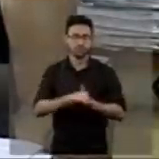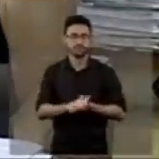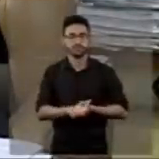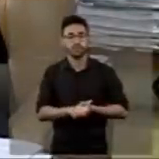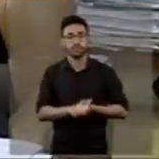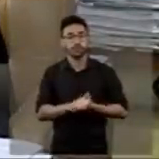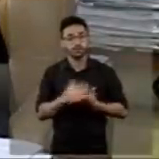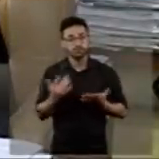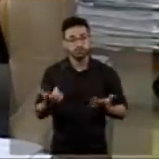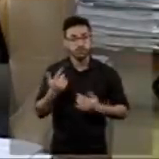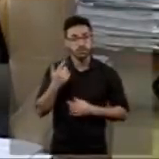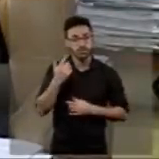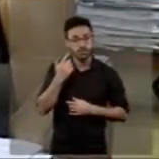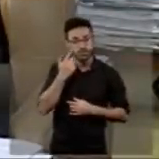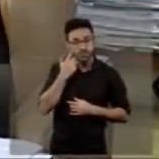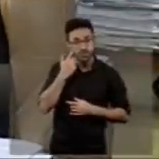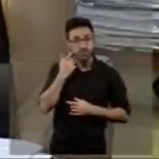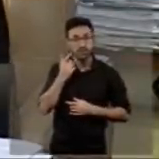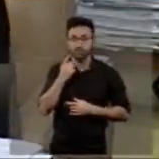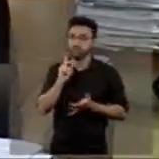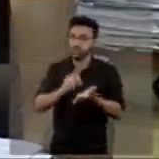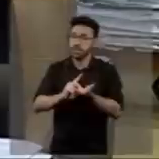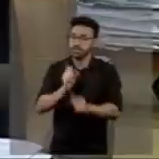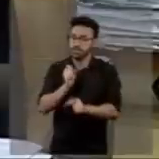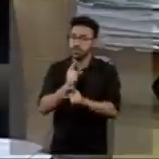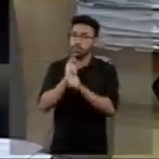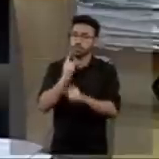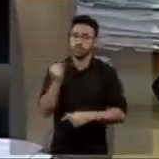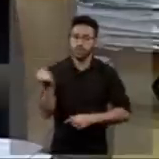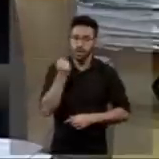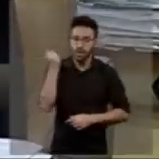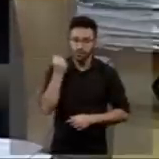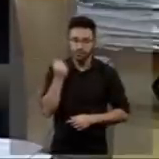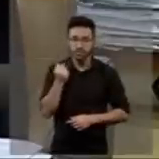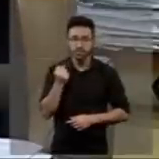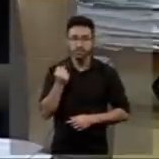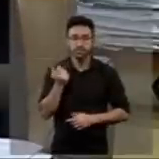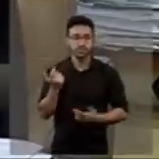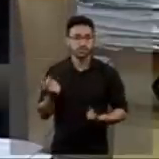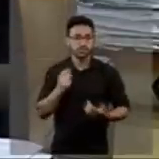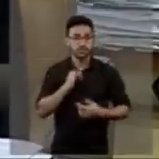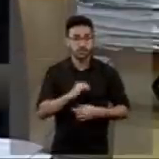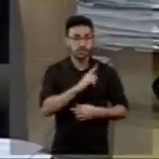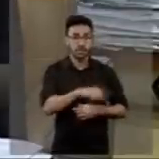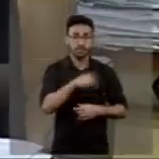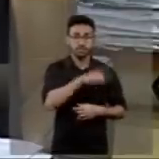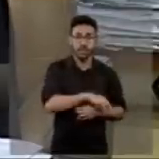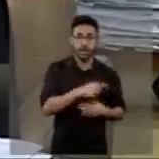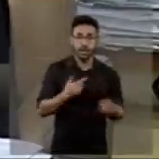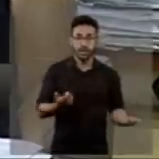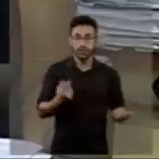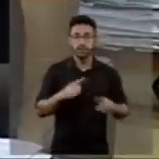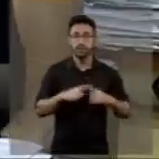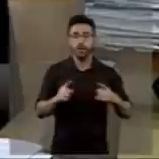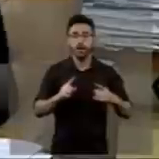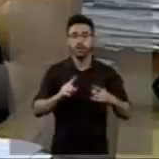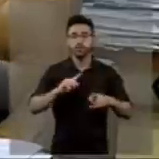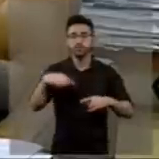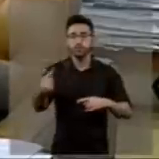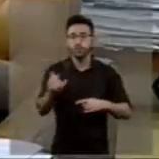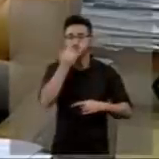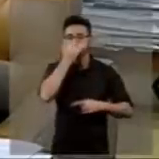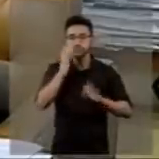Vemos que em casos que tais, isto é extremamente grave e que a questão da nulidade e da segurança jurídica andam em conjunto. Marco, eu